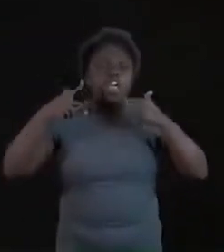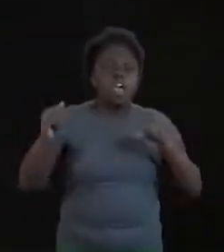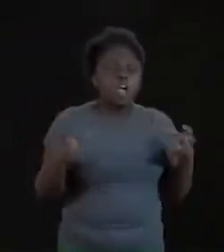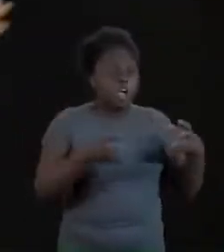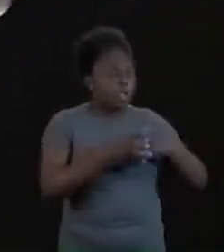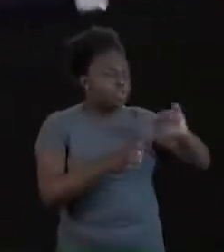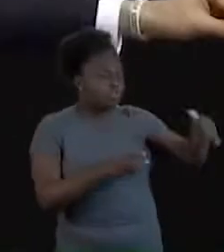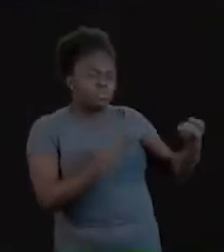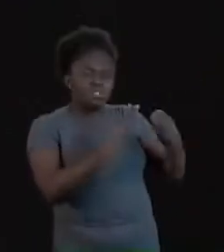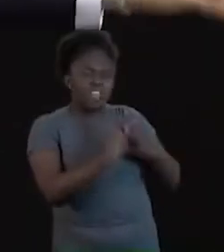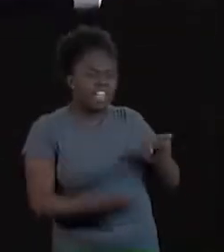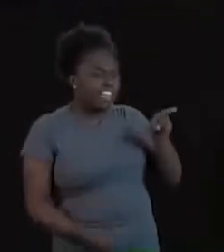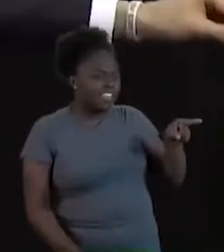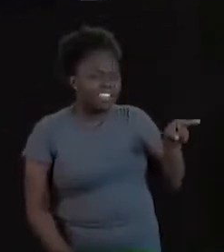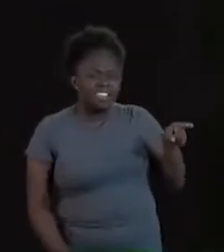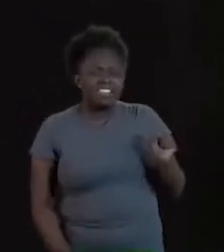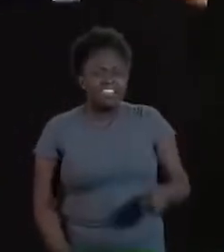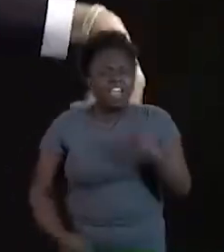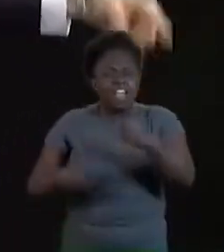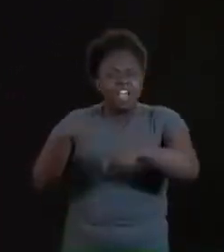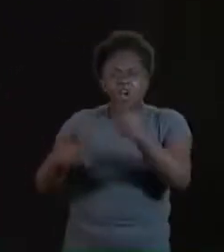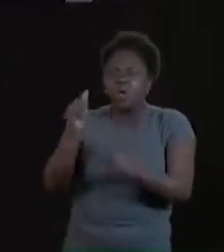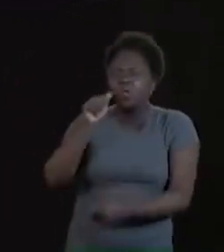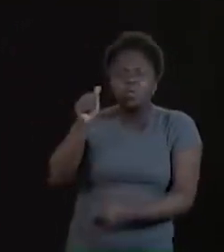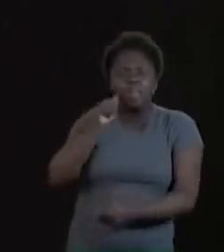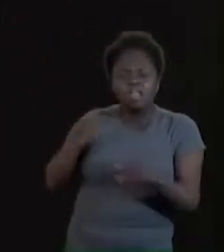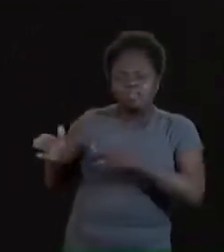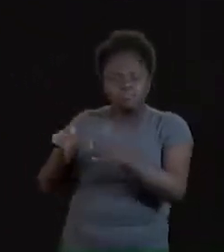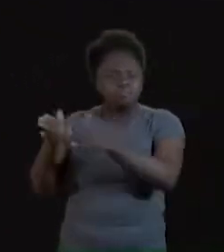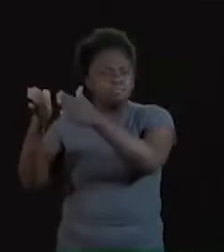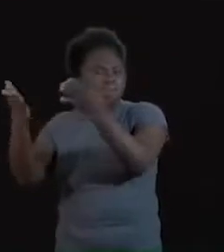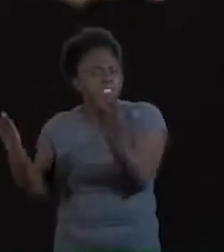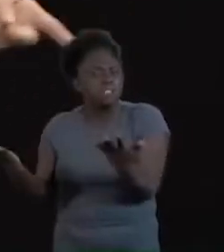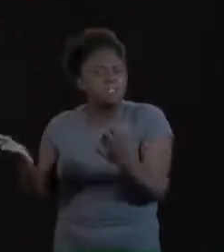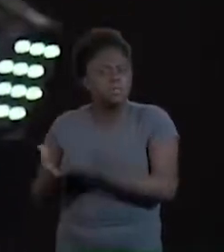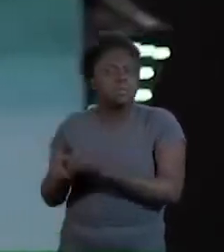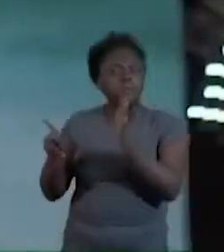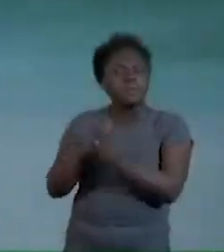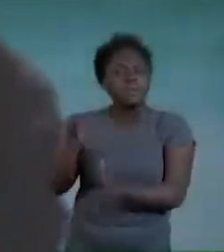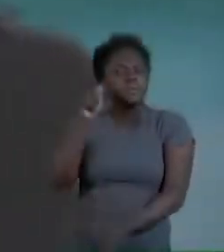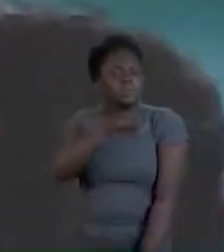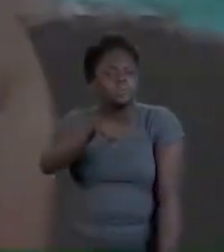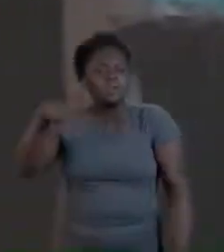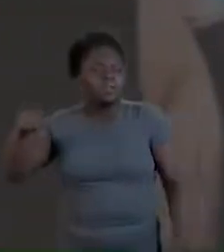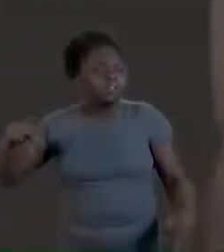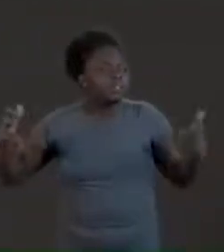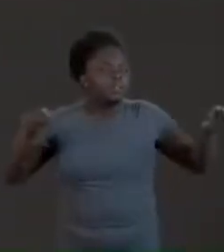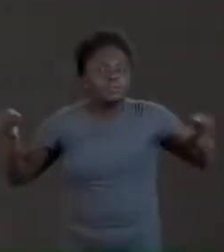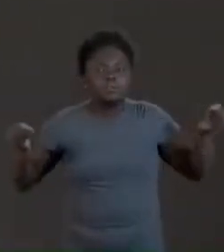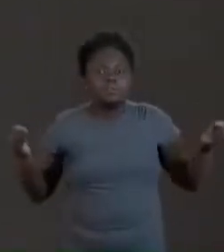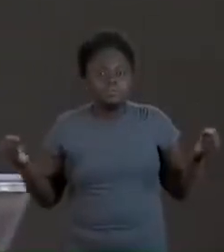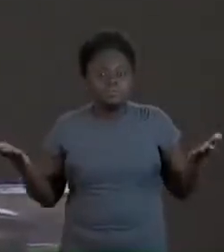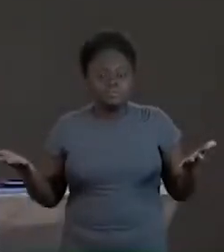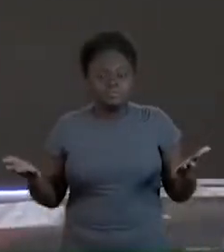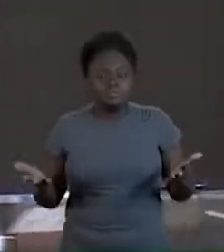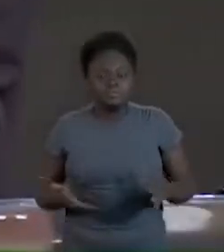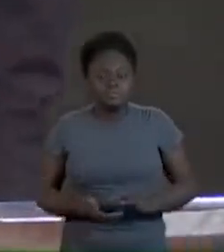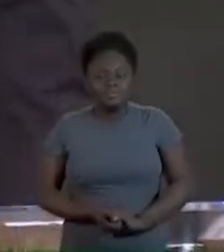Judá, o cara que pegou uma mulher na beira da estrada e acabou tendo relação com a própria nora e...